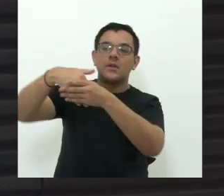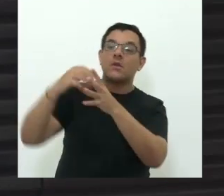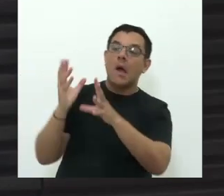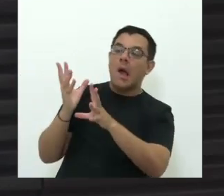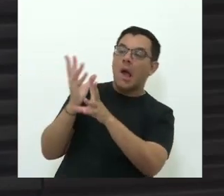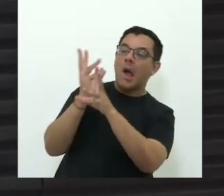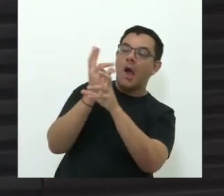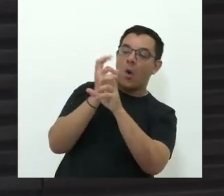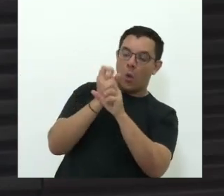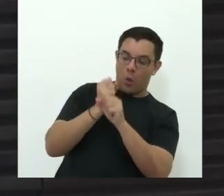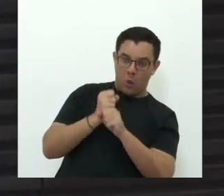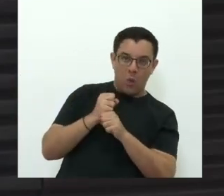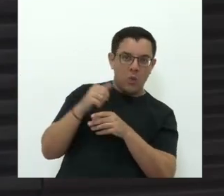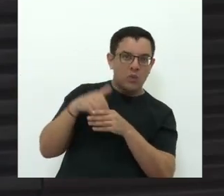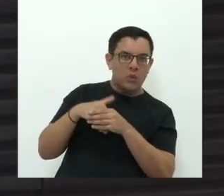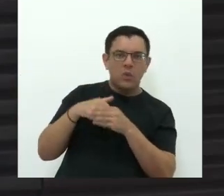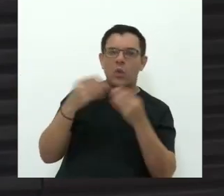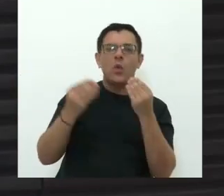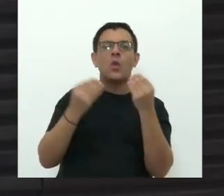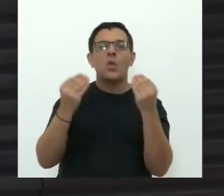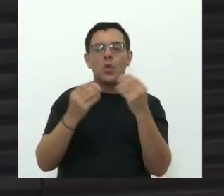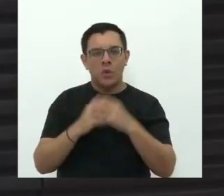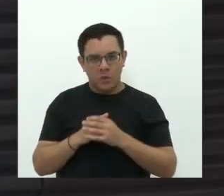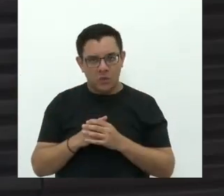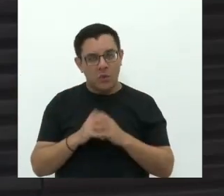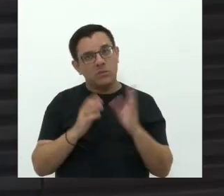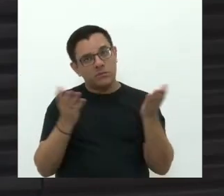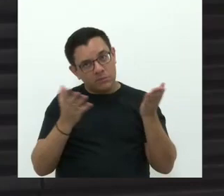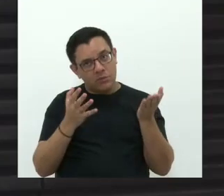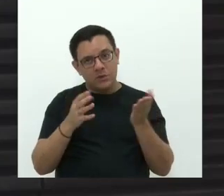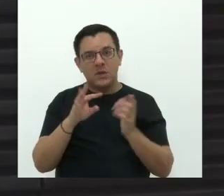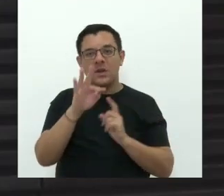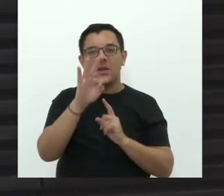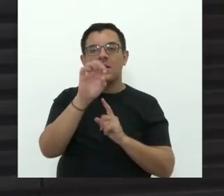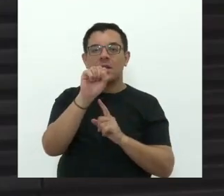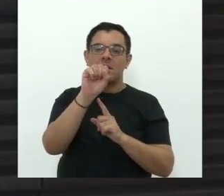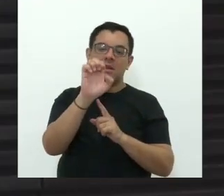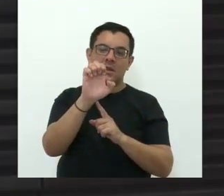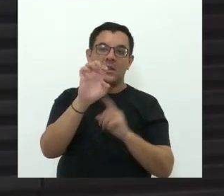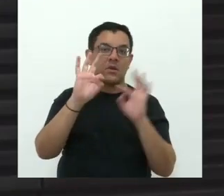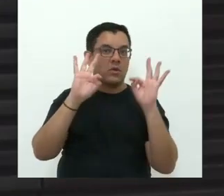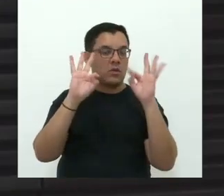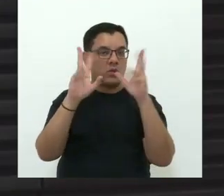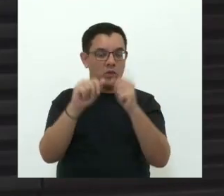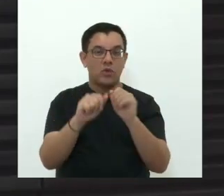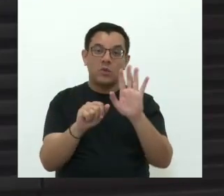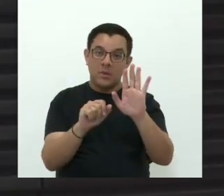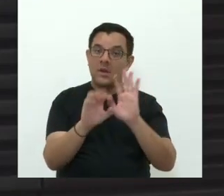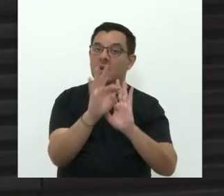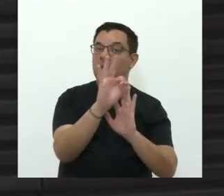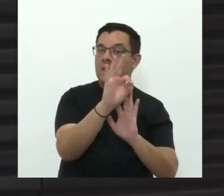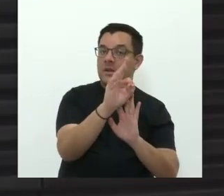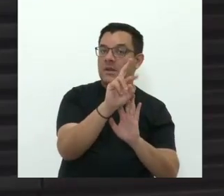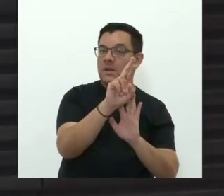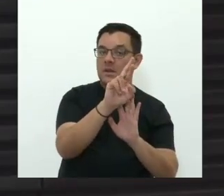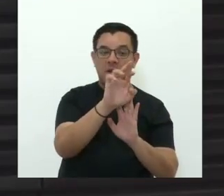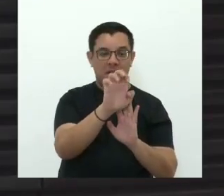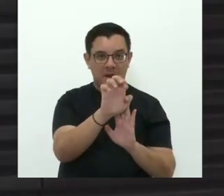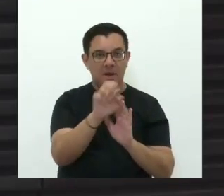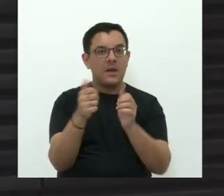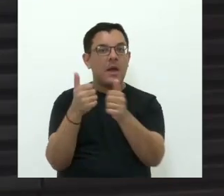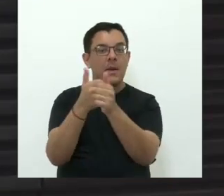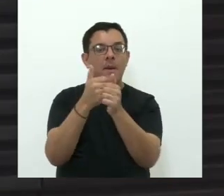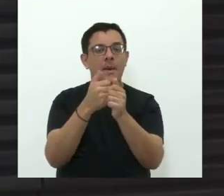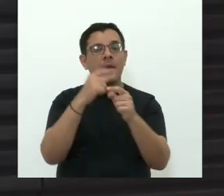votos tudo bem que hoje em dia a totalização é toda centralizada no TSE mas nos TRS em geral vale muito a pena ir